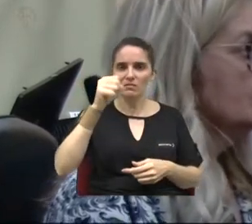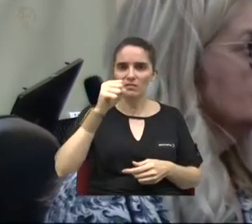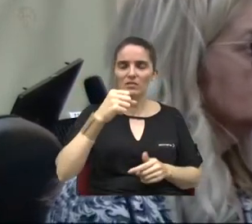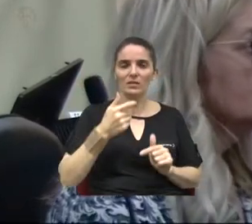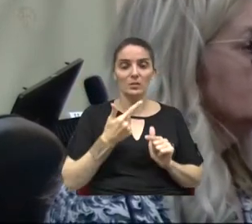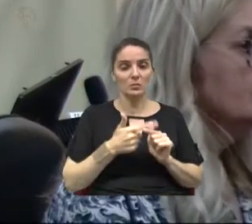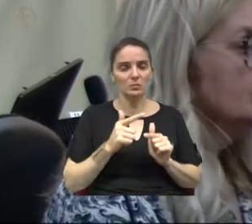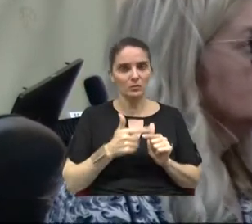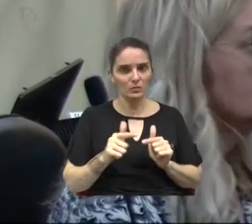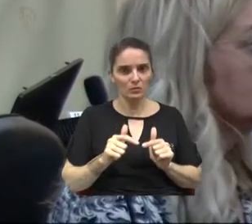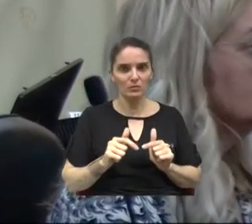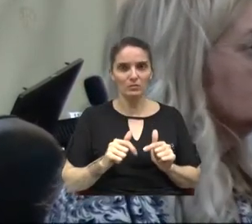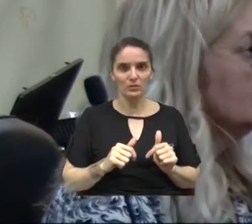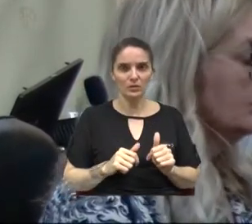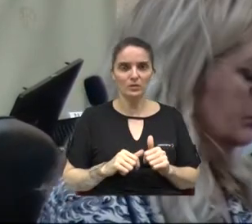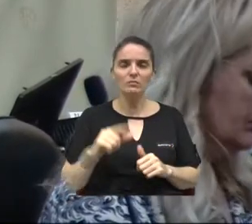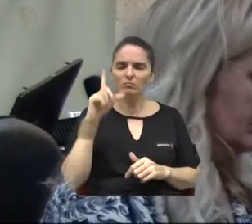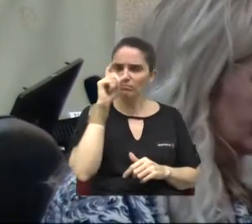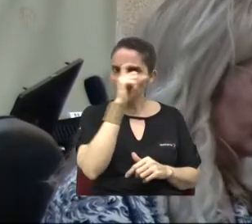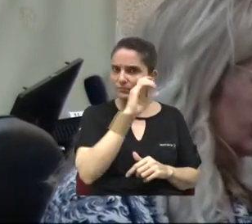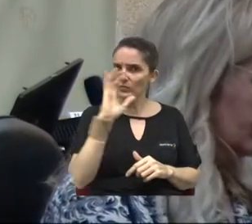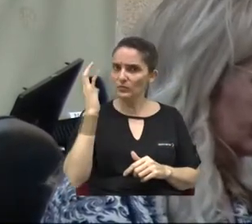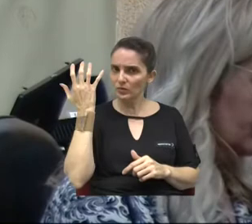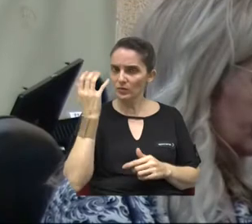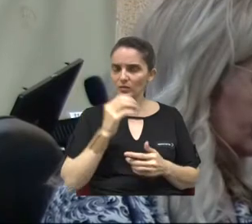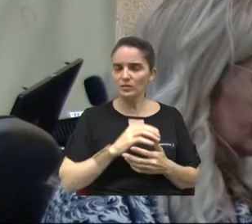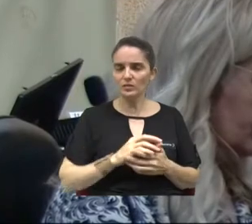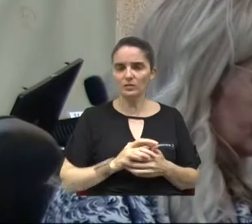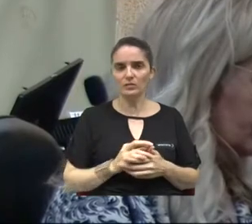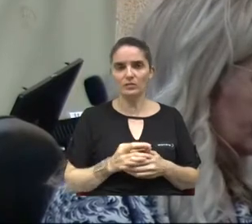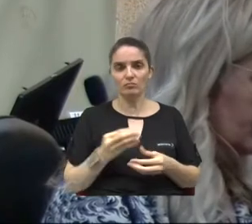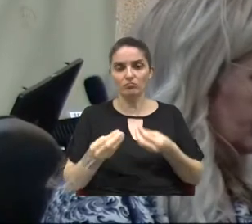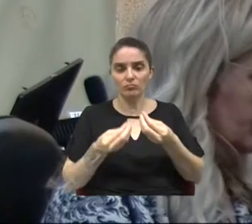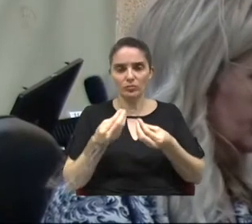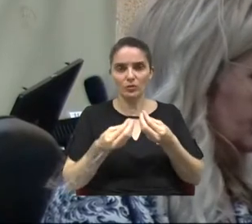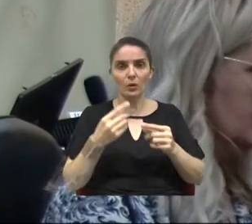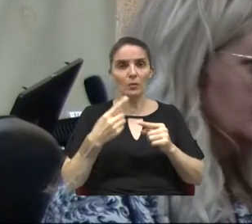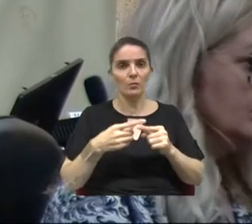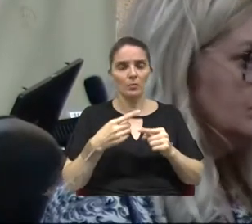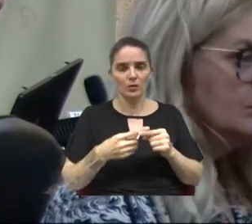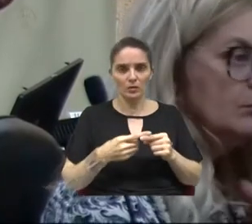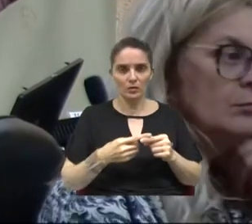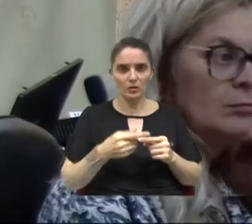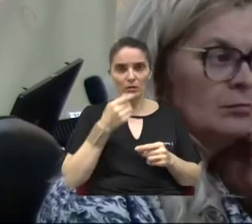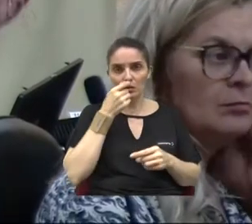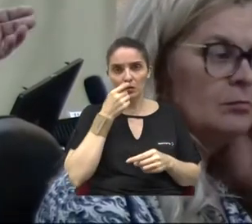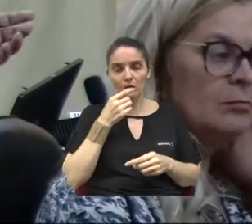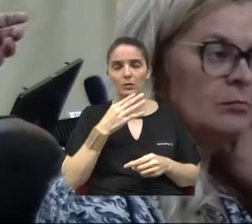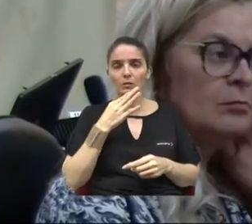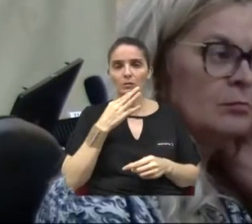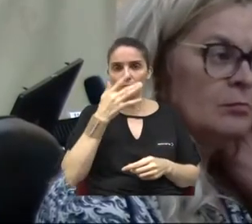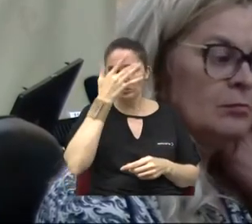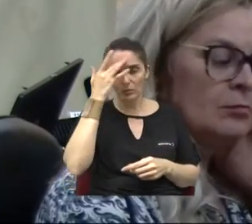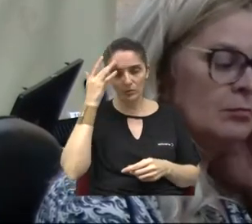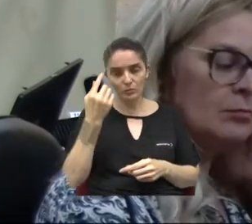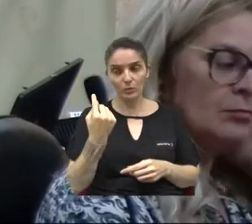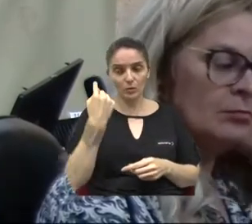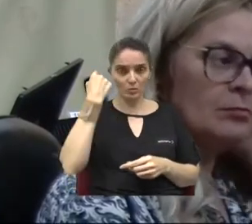consequências desastrosas. Desastrosas porque muitos daqueles amigos que eu tinha que se